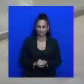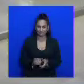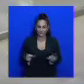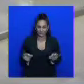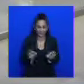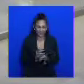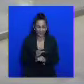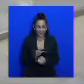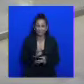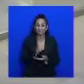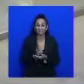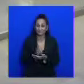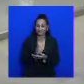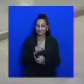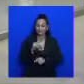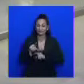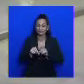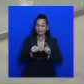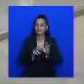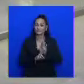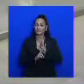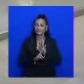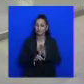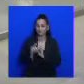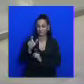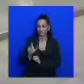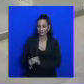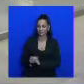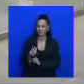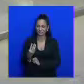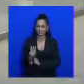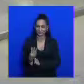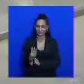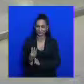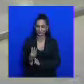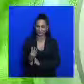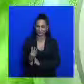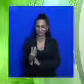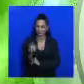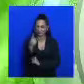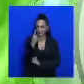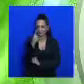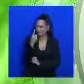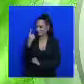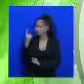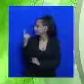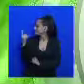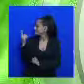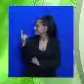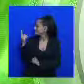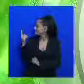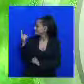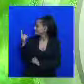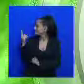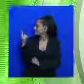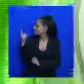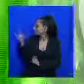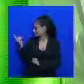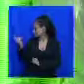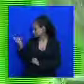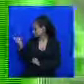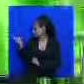Tudo pronto? Passaremos então ao sorteio do número correspondente à coluna número 3. Bola posicionada,